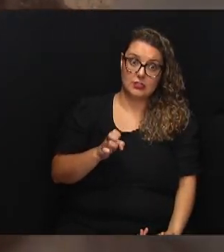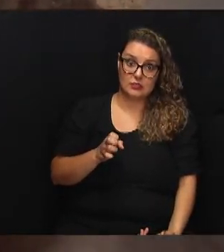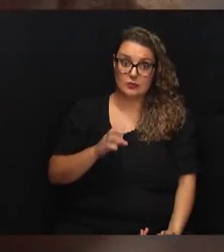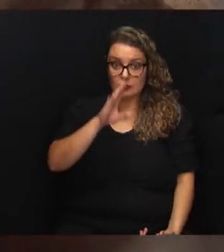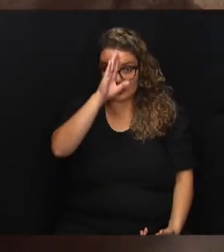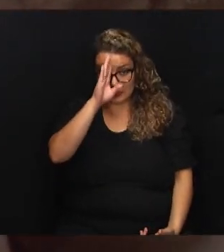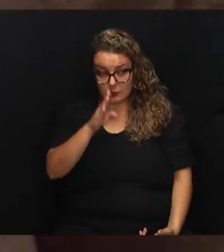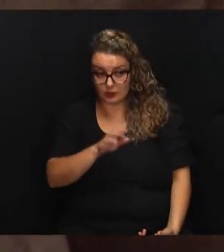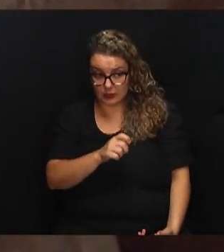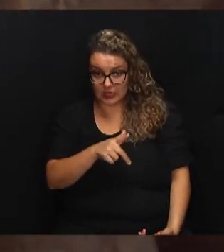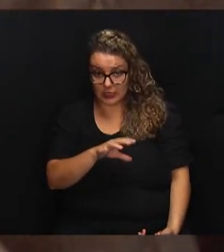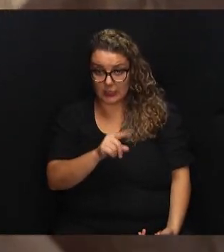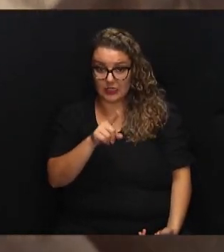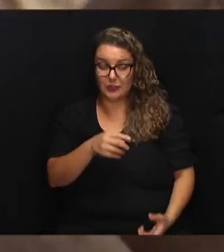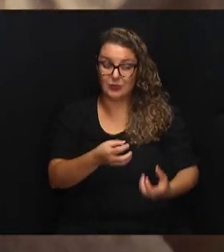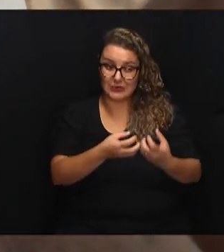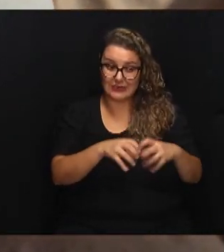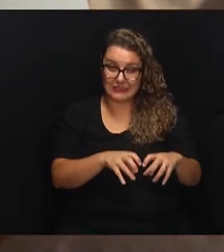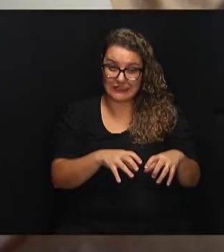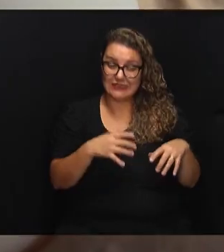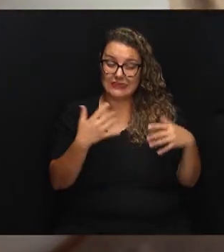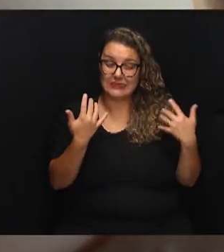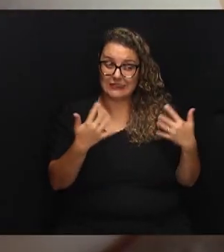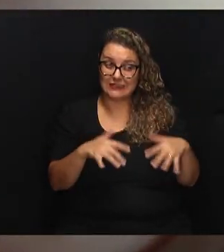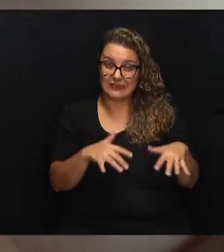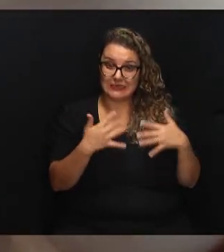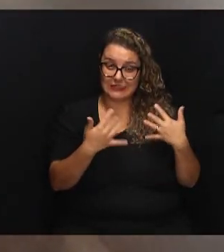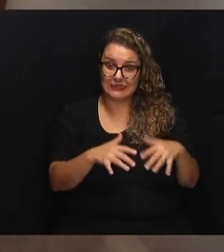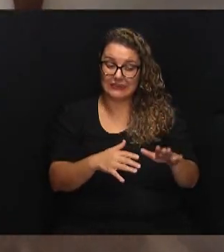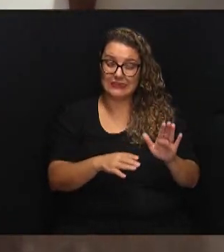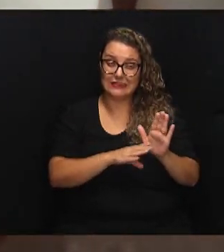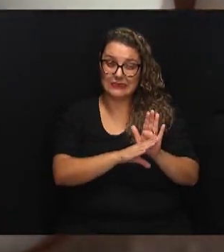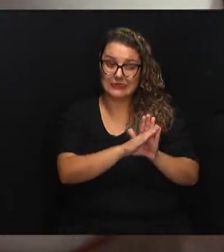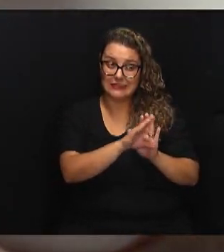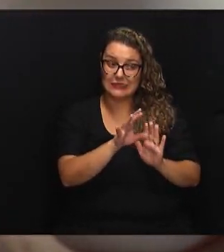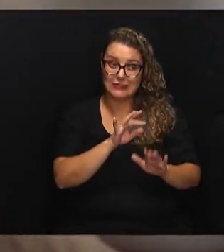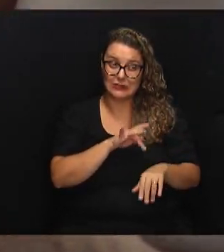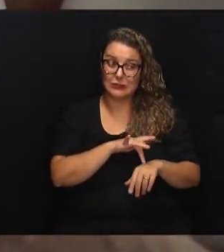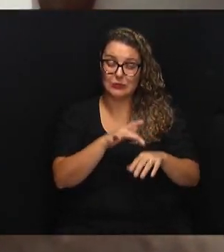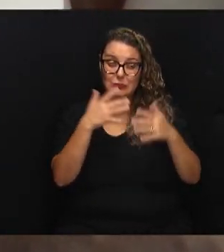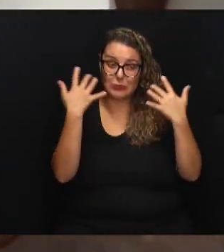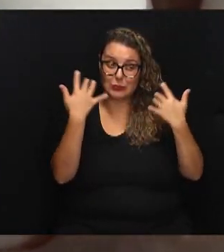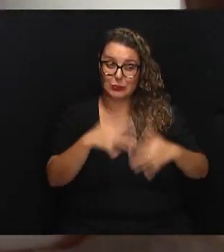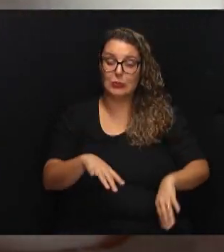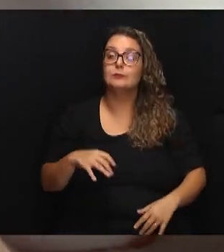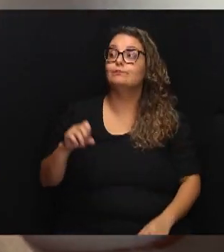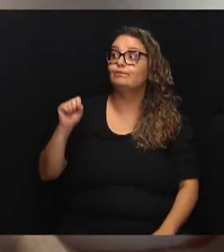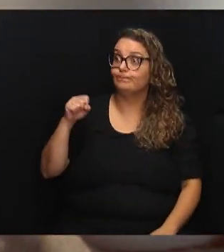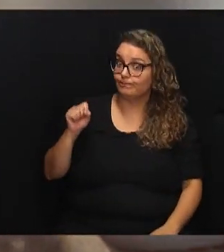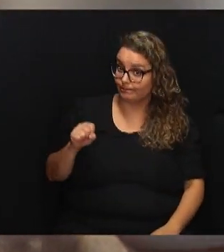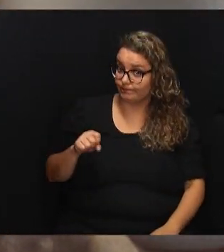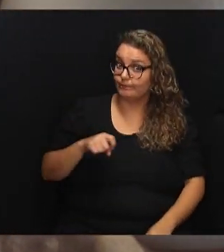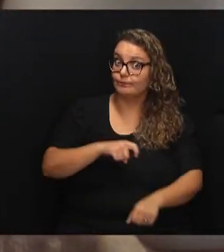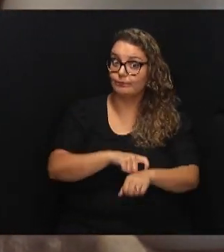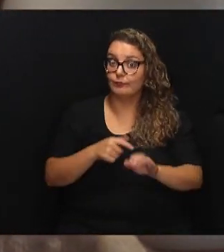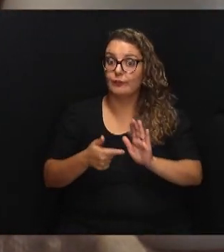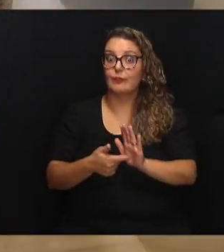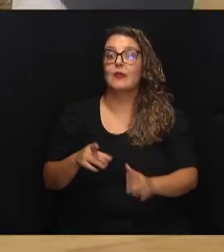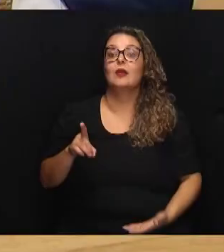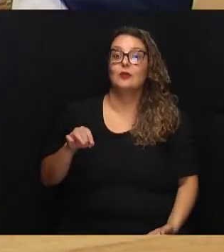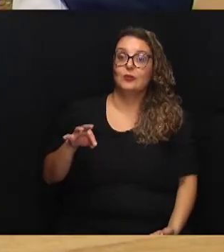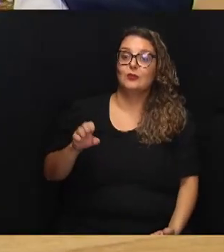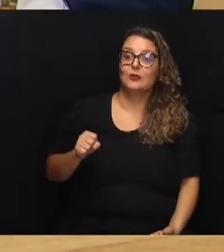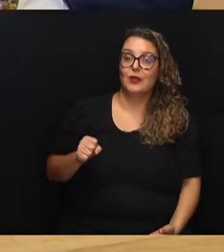do bacalhau é o ovo, e o ovo vem numa crescente absurda, né? Também. Agora é hora de mostrar os dotes culinários,